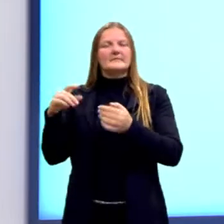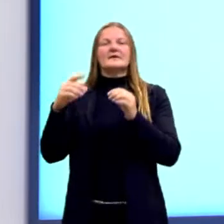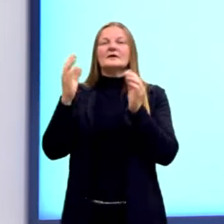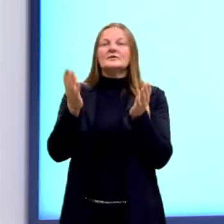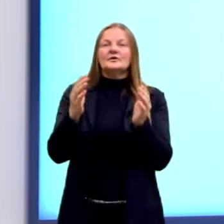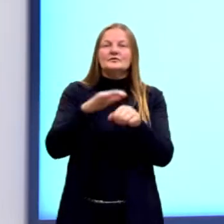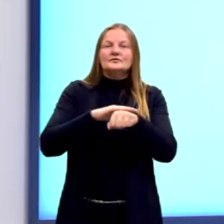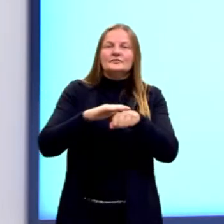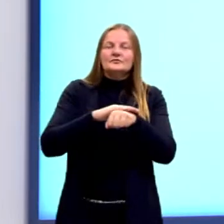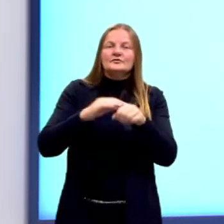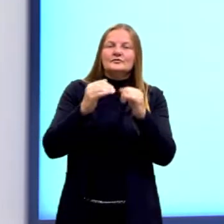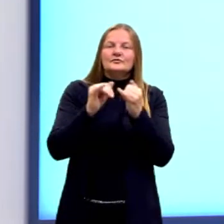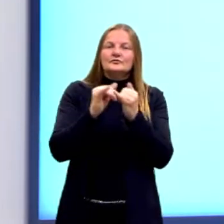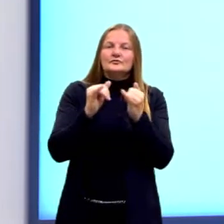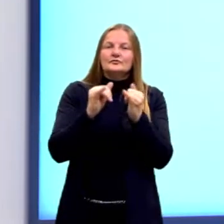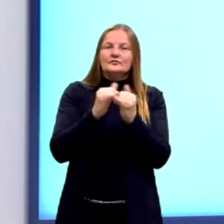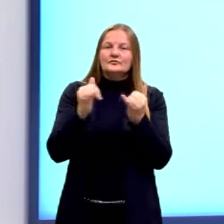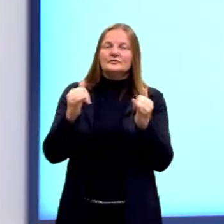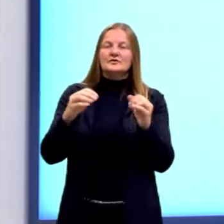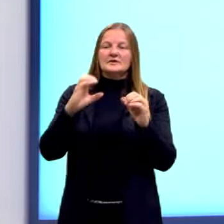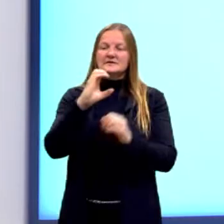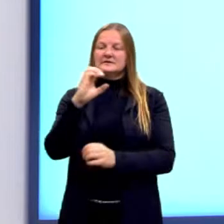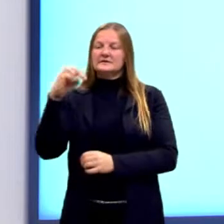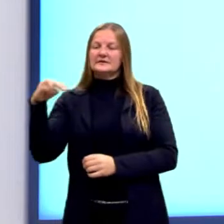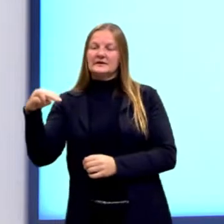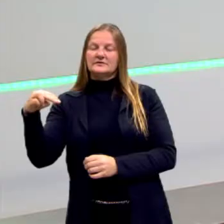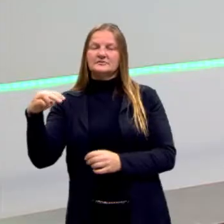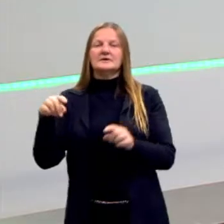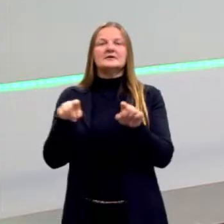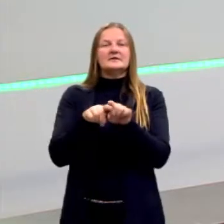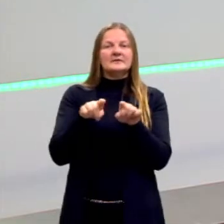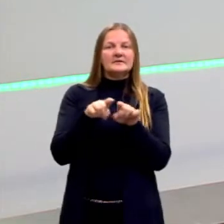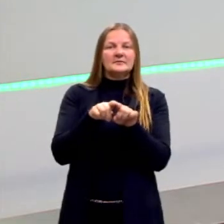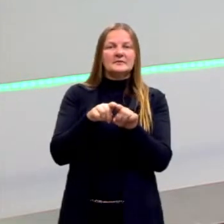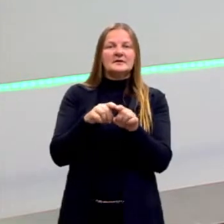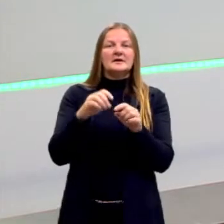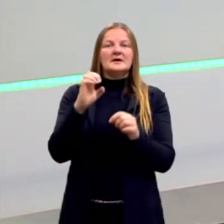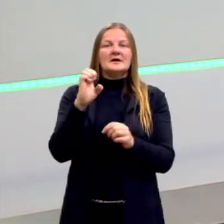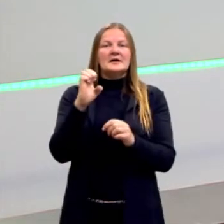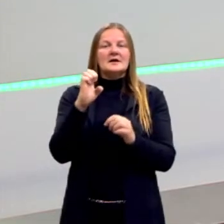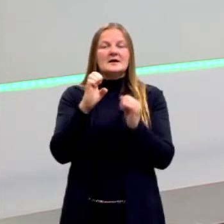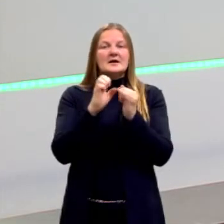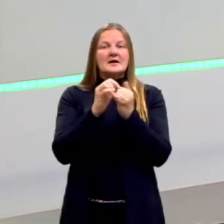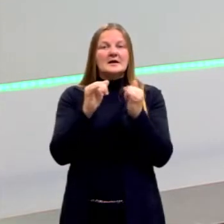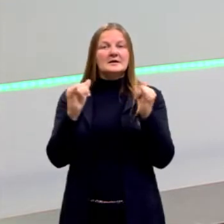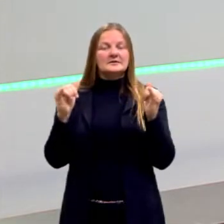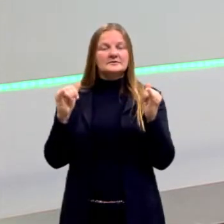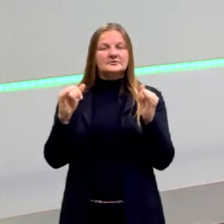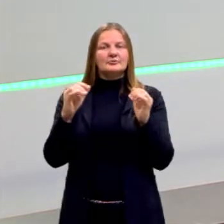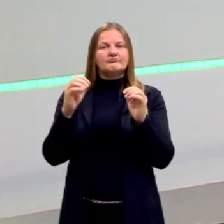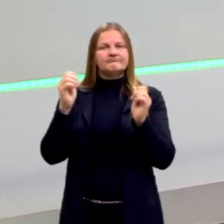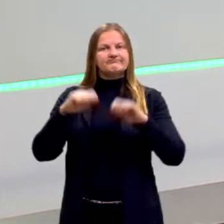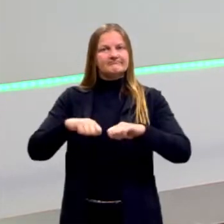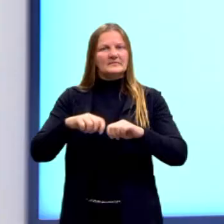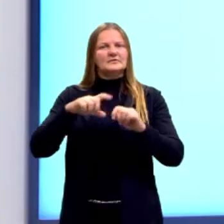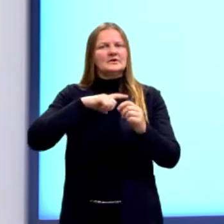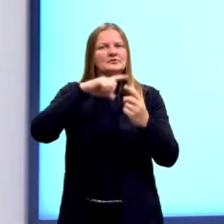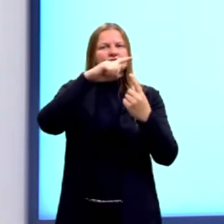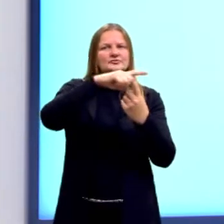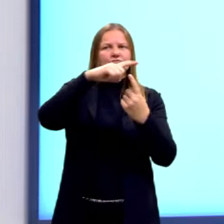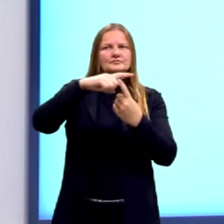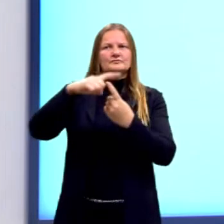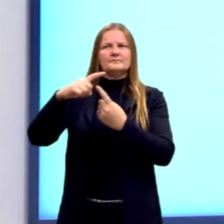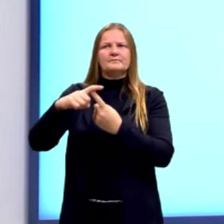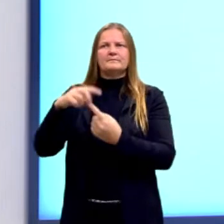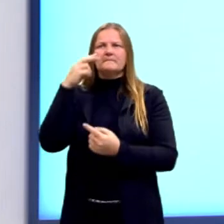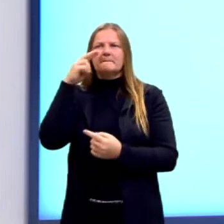gente falou né sobre energia potencial energia cinética e também né que a energia potencial Tem vários tipos né aqui na